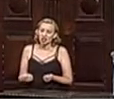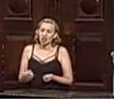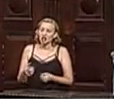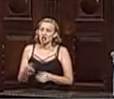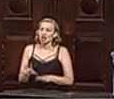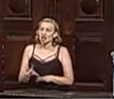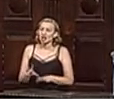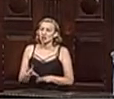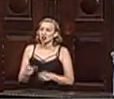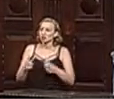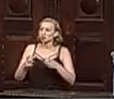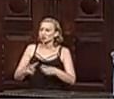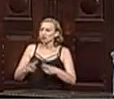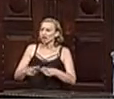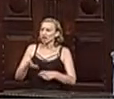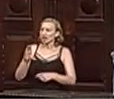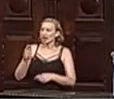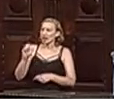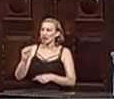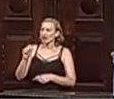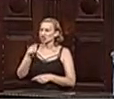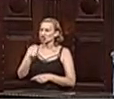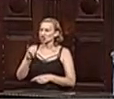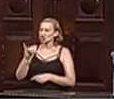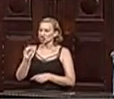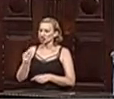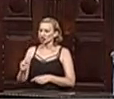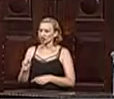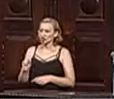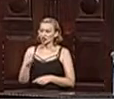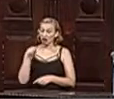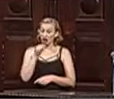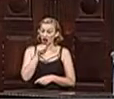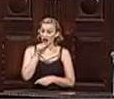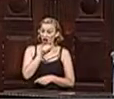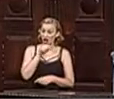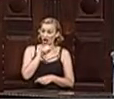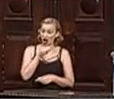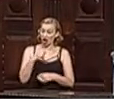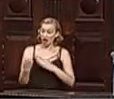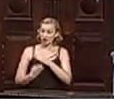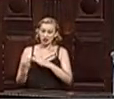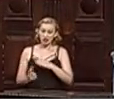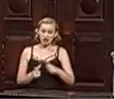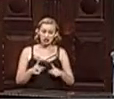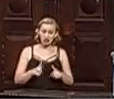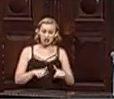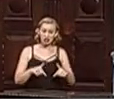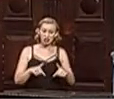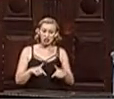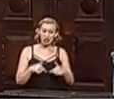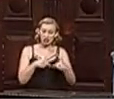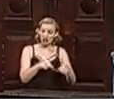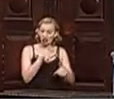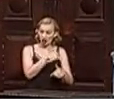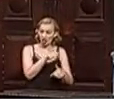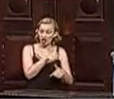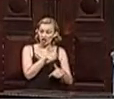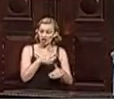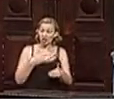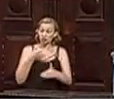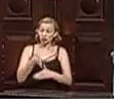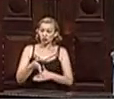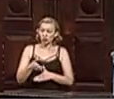ter uma ideia, a empresa que entrou para recolher lixo lá, entrou em caráter emergencial para receber